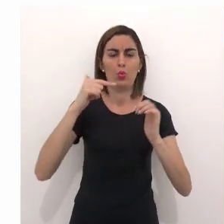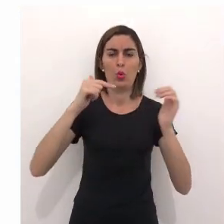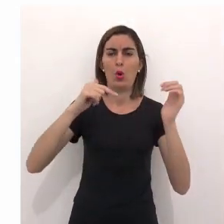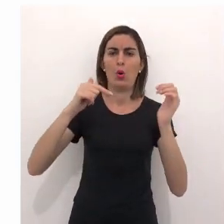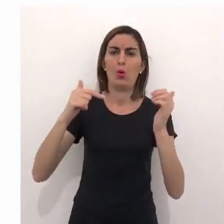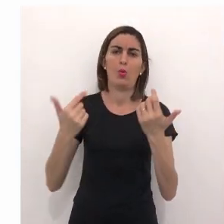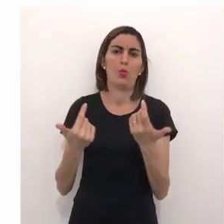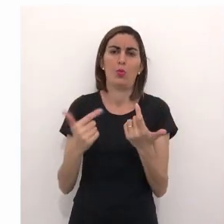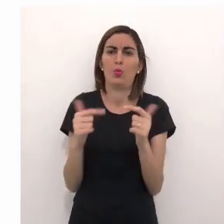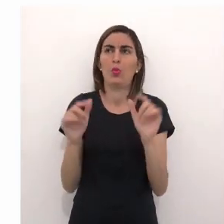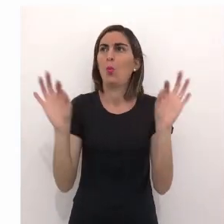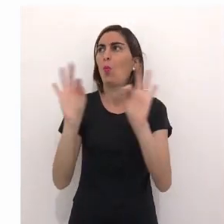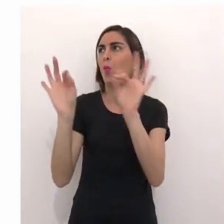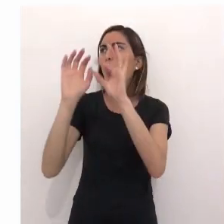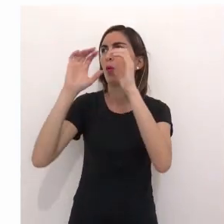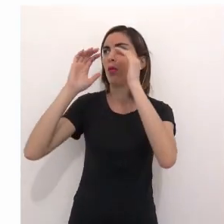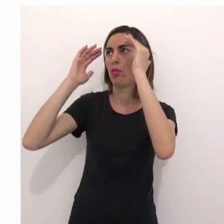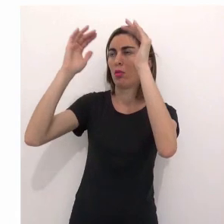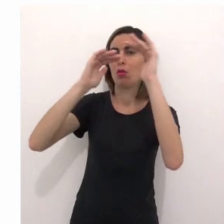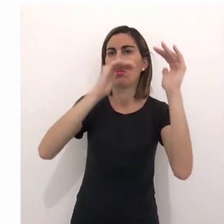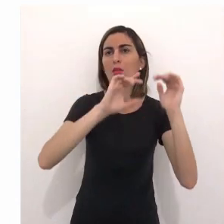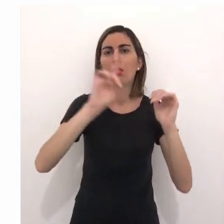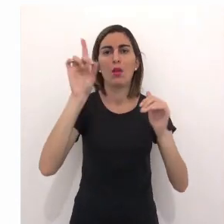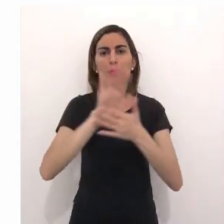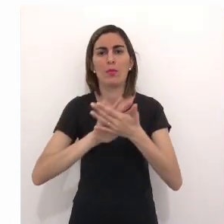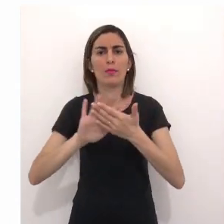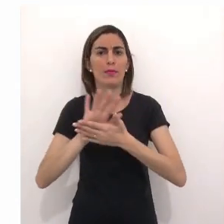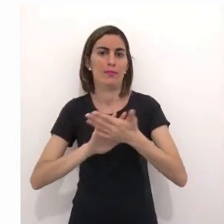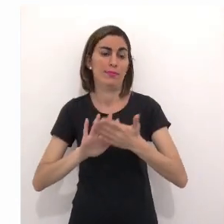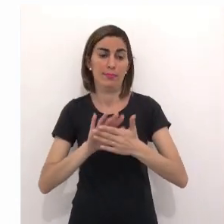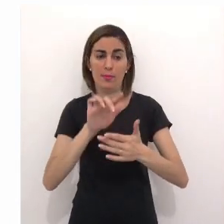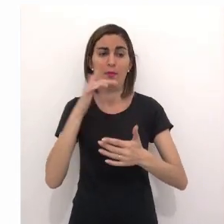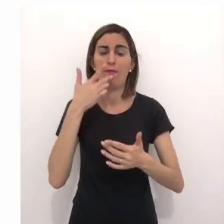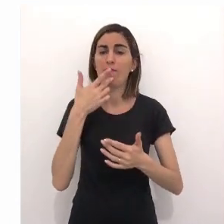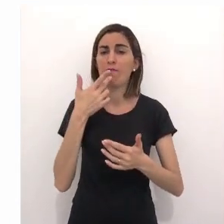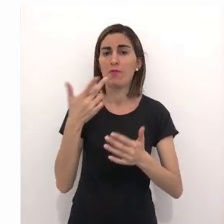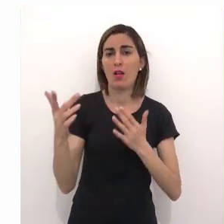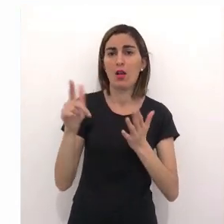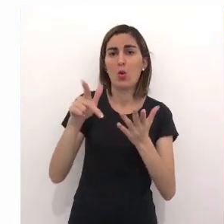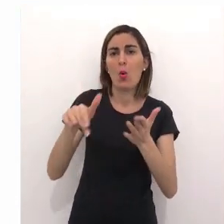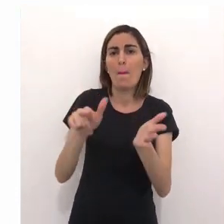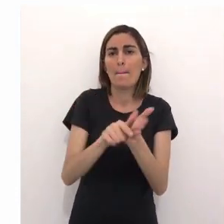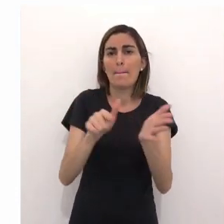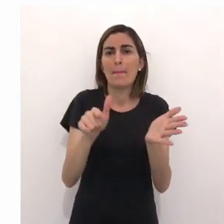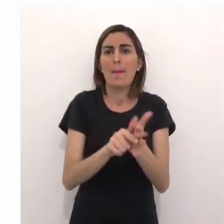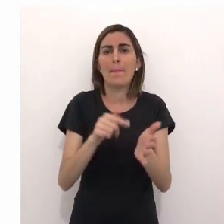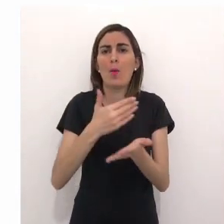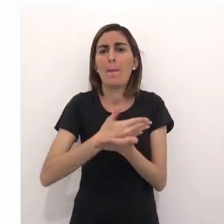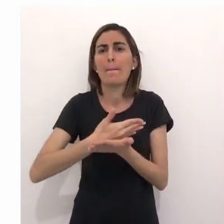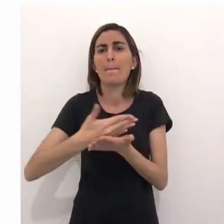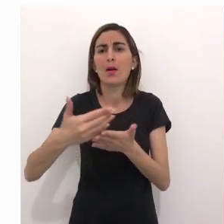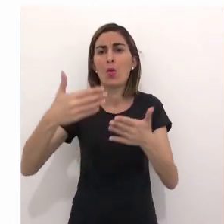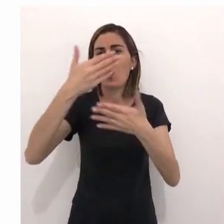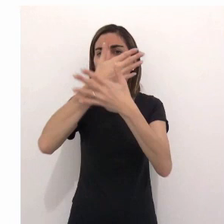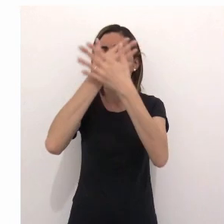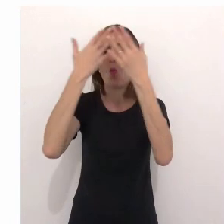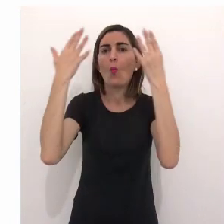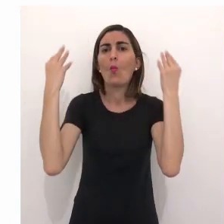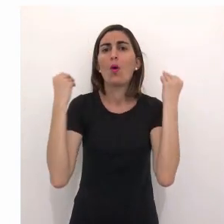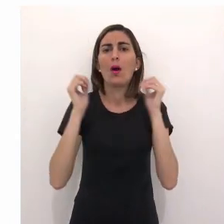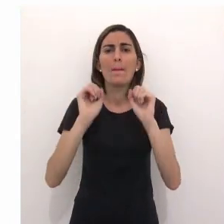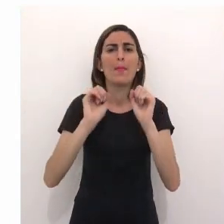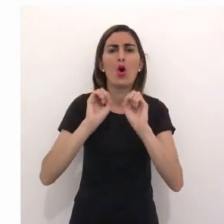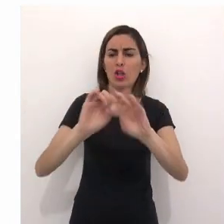não adoram nenhum Deus, dizia ele. São como um papel branco, onde podemos escrever